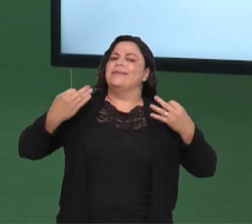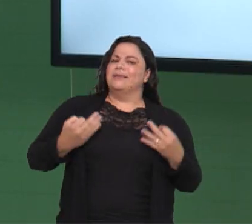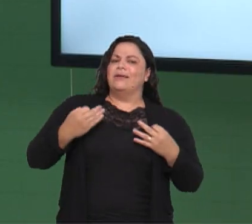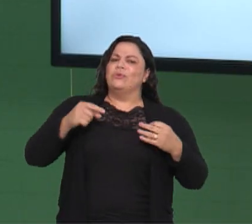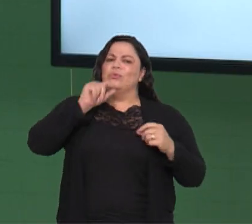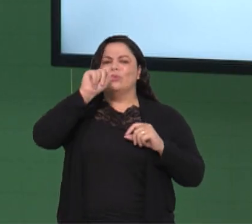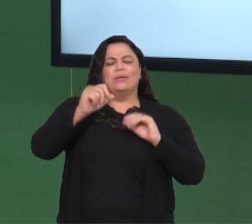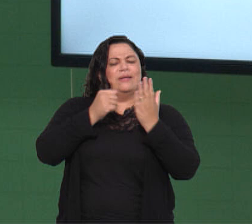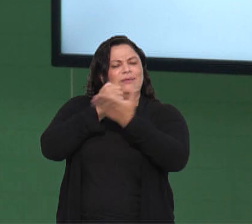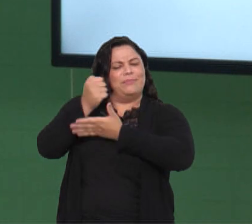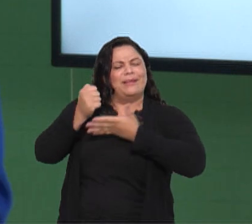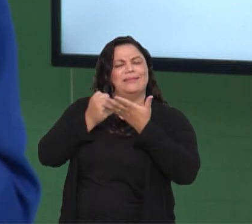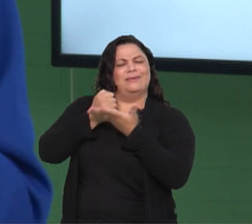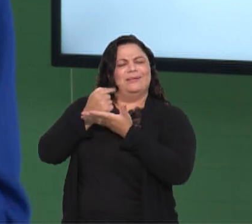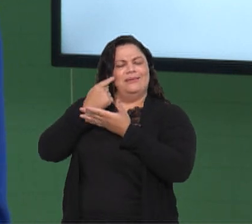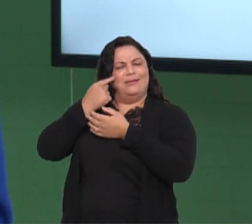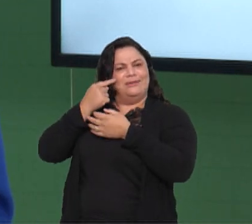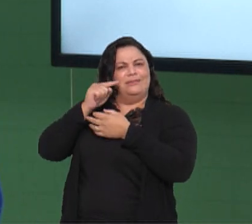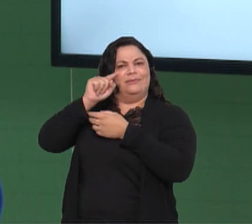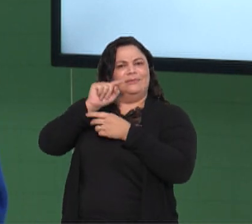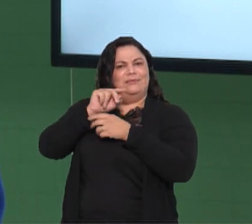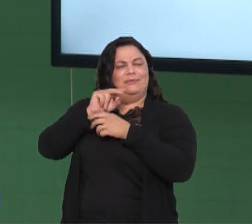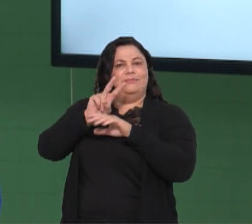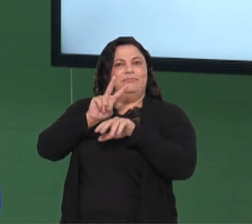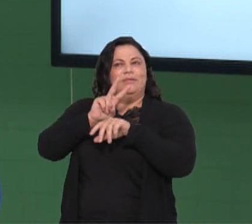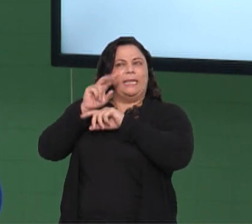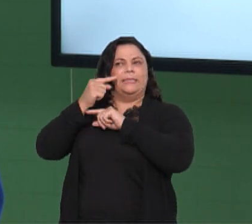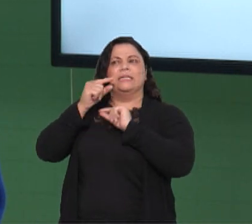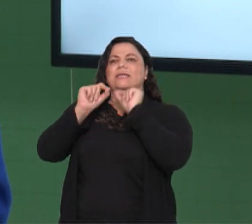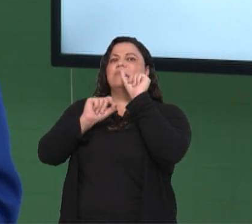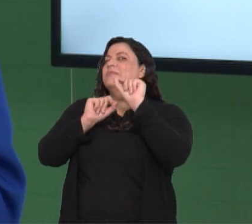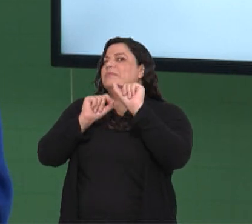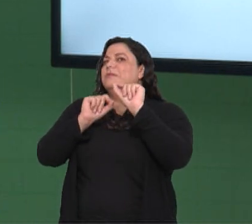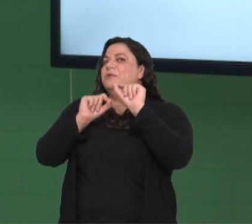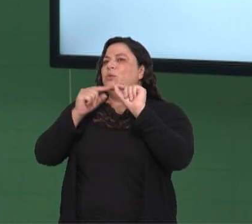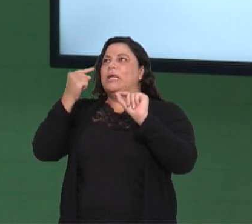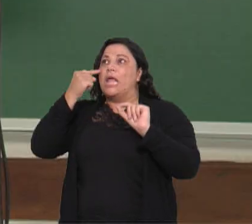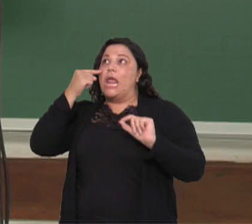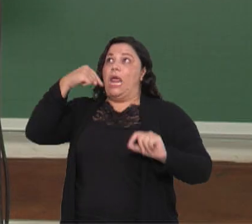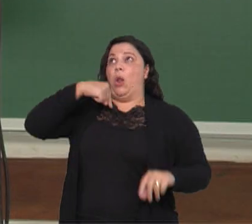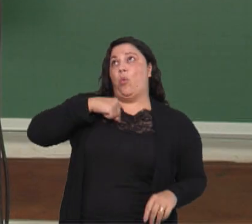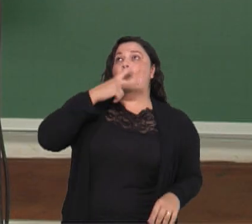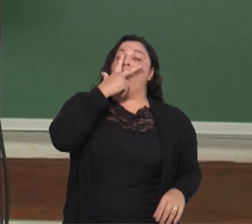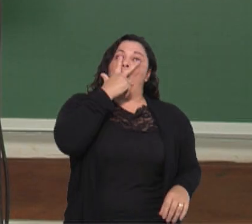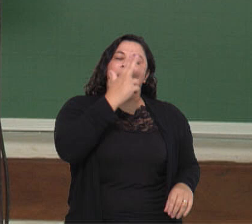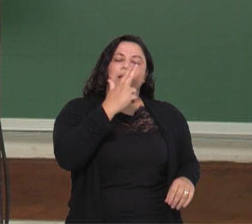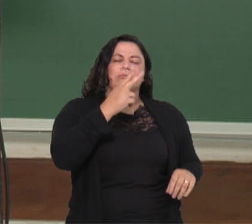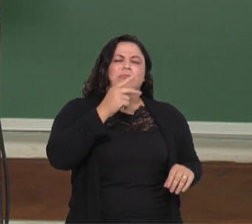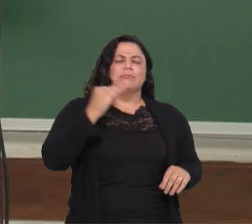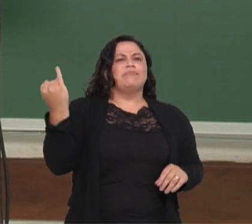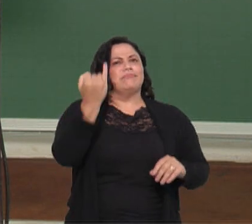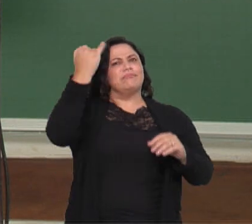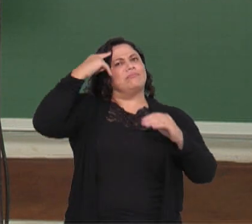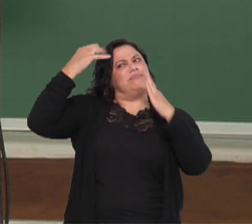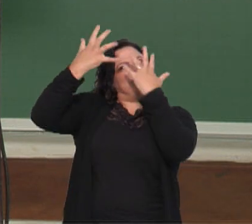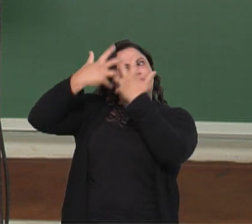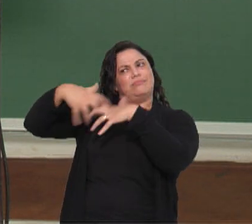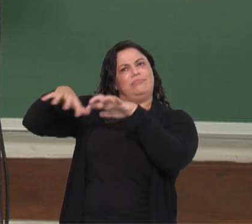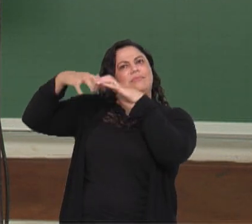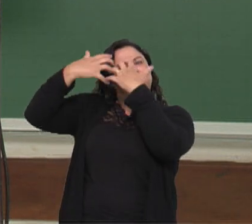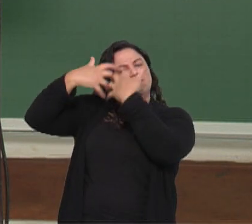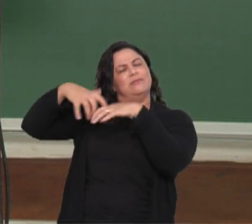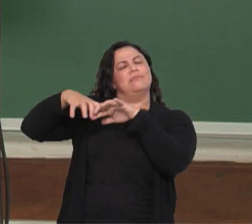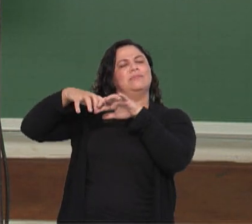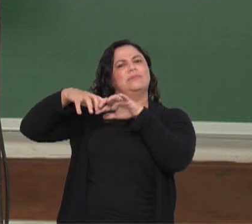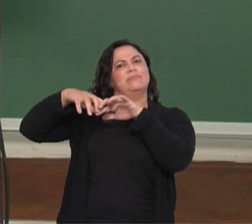você vai usar para defender o seu ponto de vista. Ou seja, o que é importante aqui é a reflexão que você fez a partir